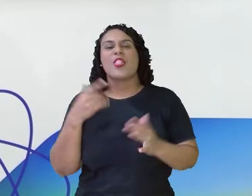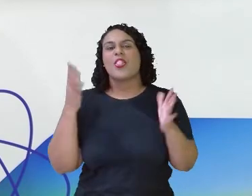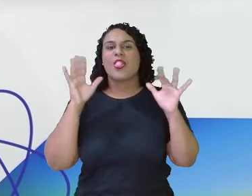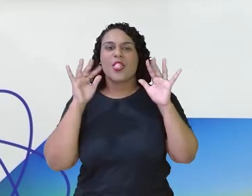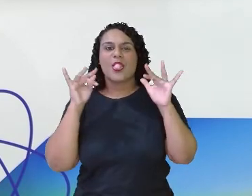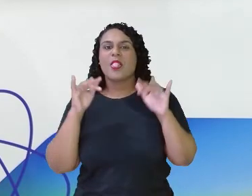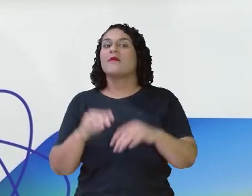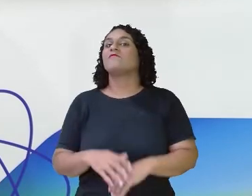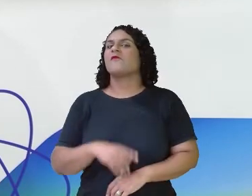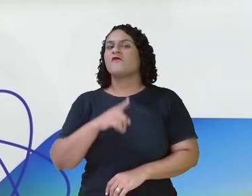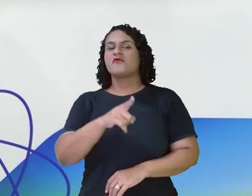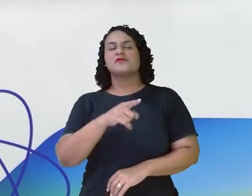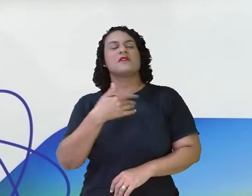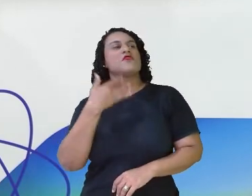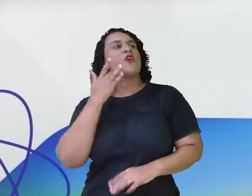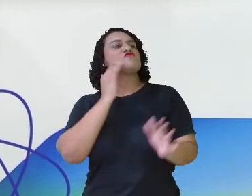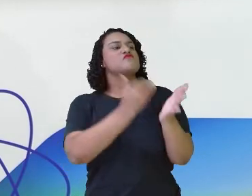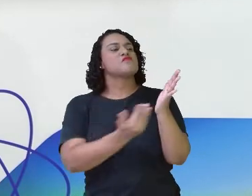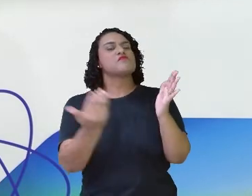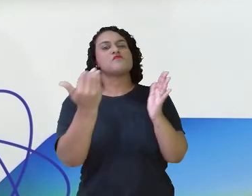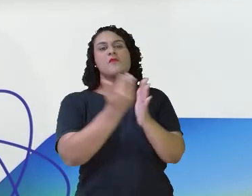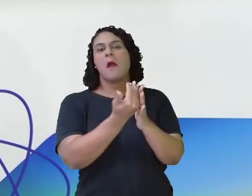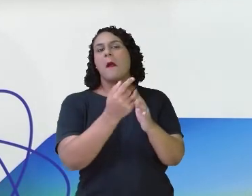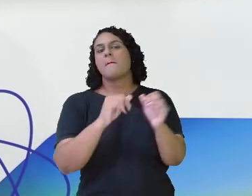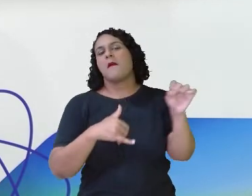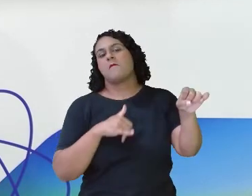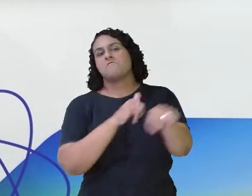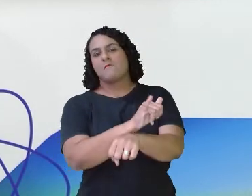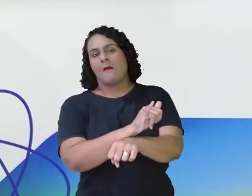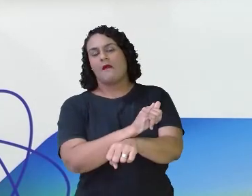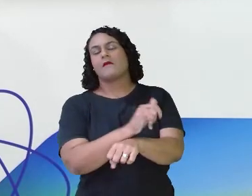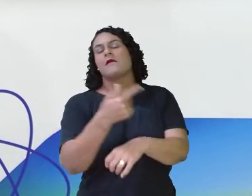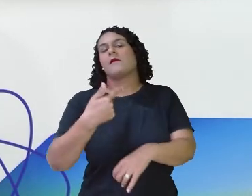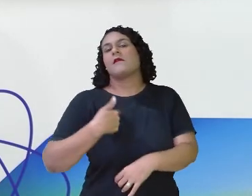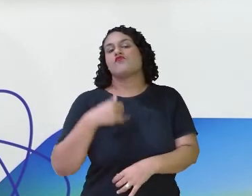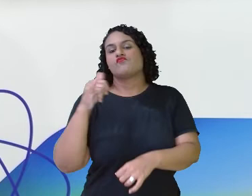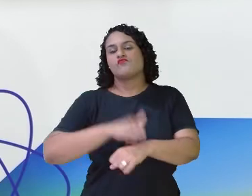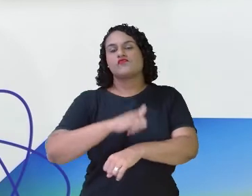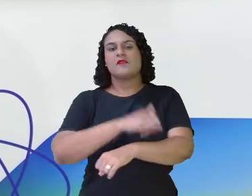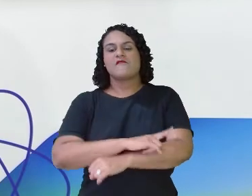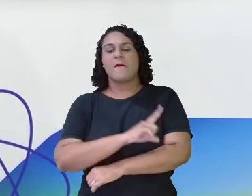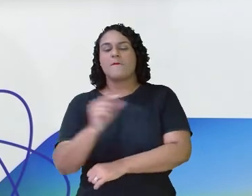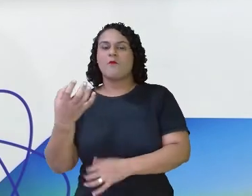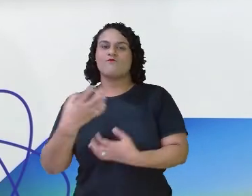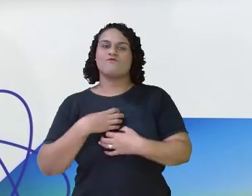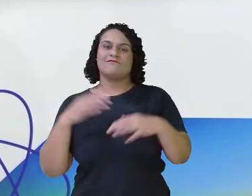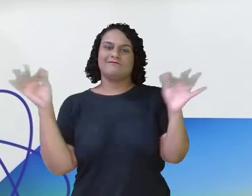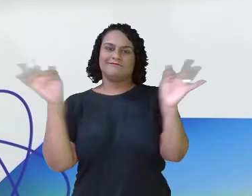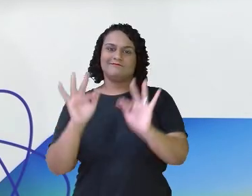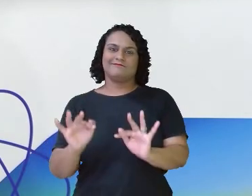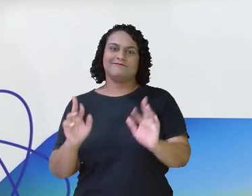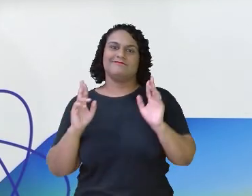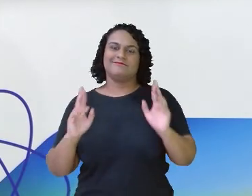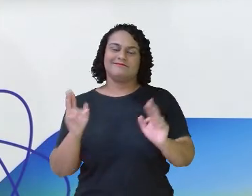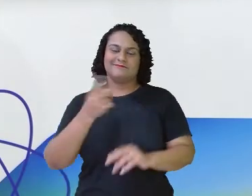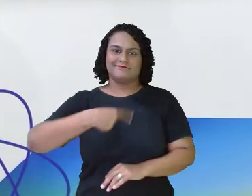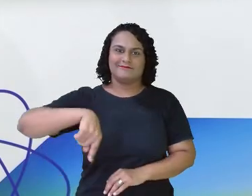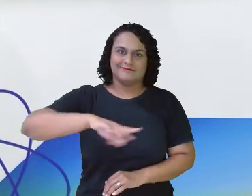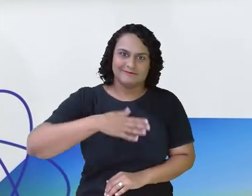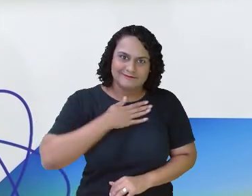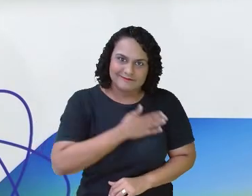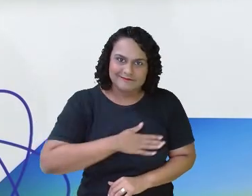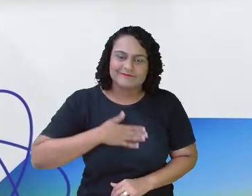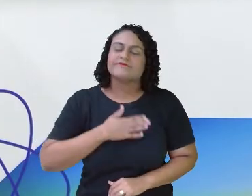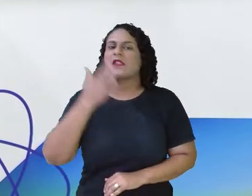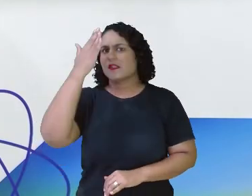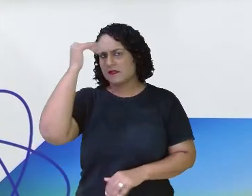muita coisa, mas se deram mal e vai embora feliz da vida. Espero que vocês tenham gostado da aula. Sei que